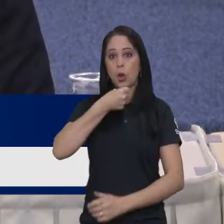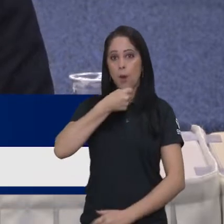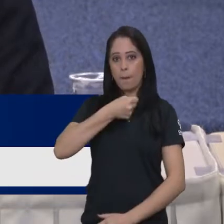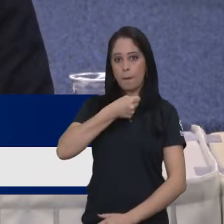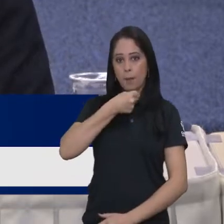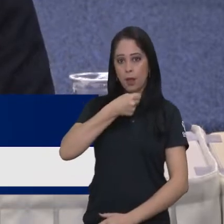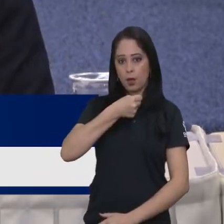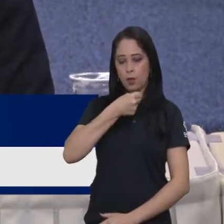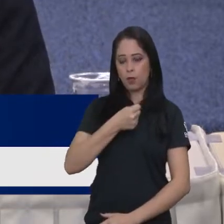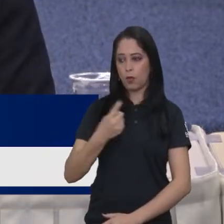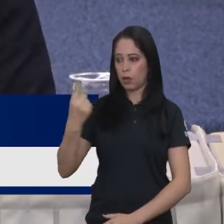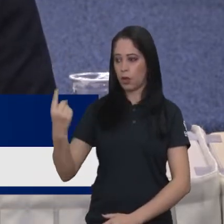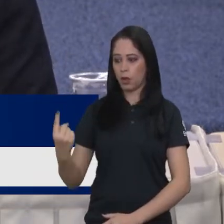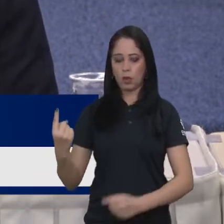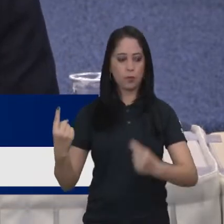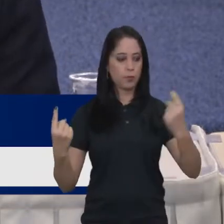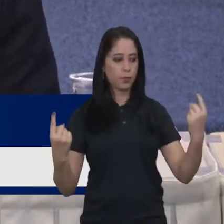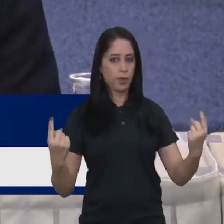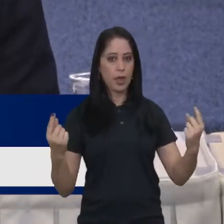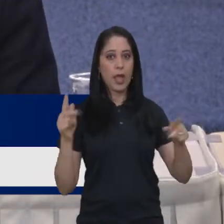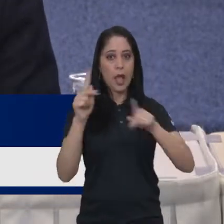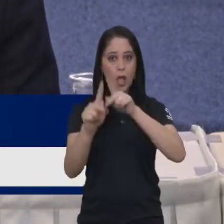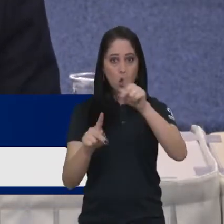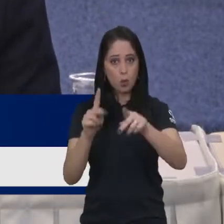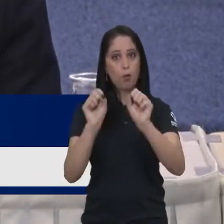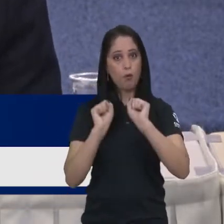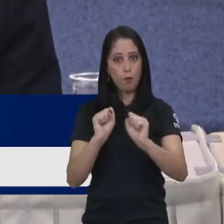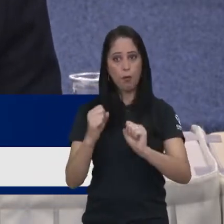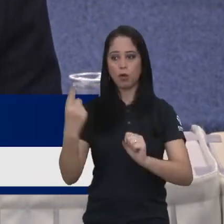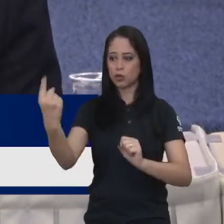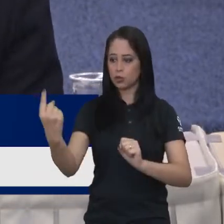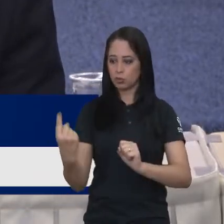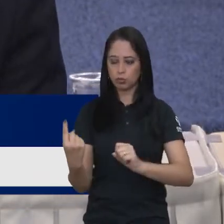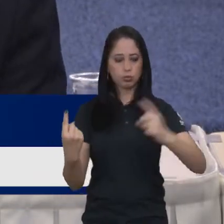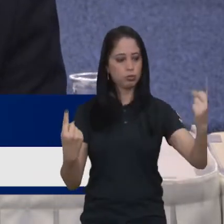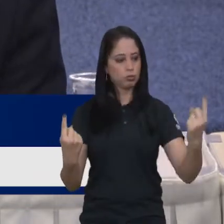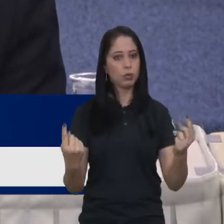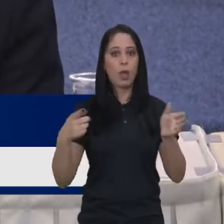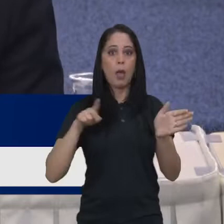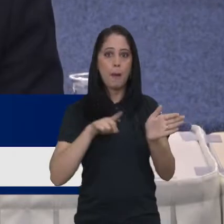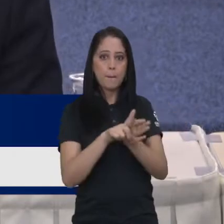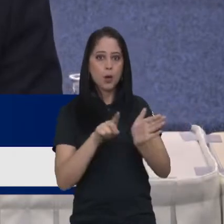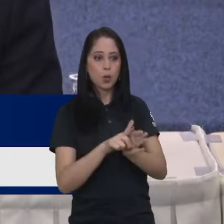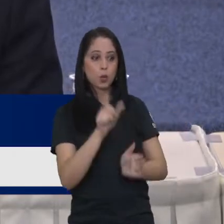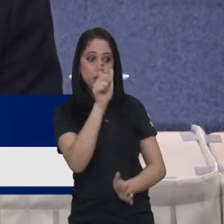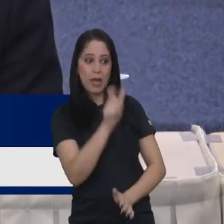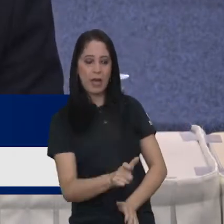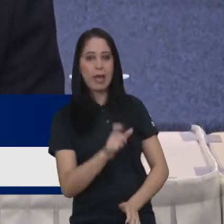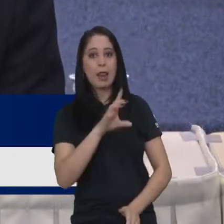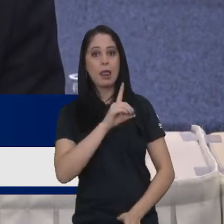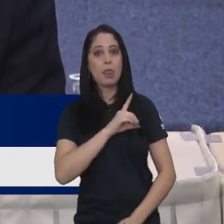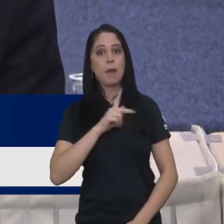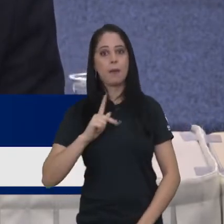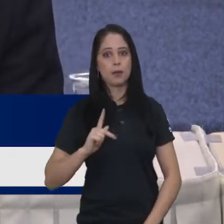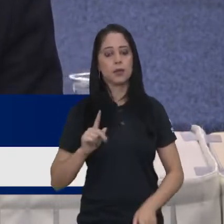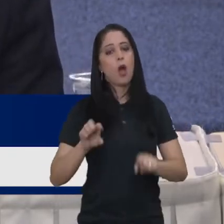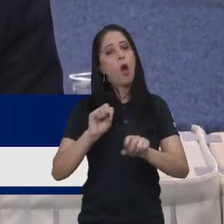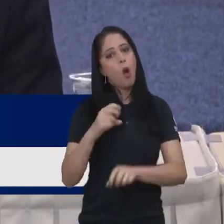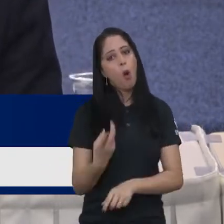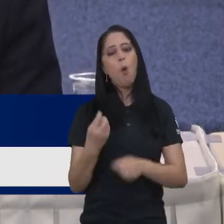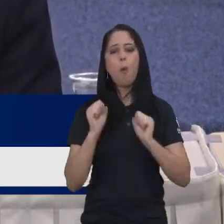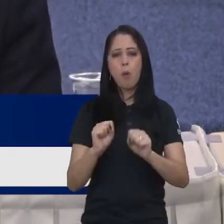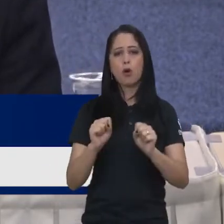microfones de à parte aqui, para a população poder fazer uma pergunta também para o defensor público ou para